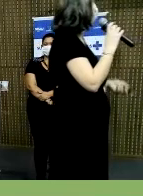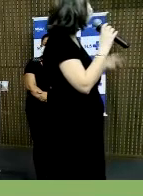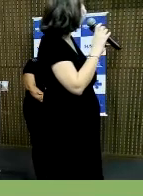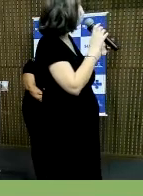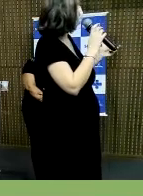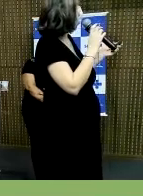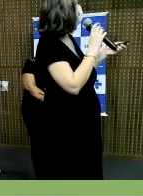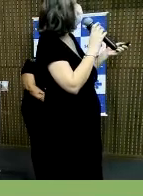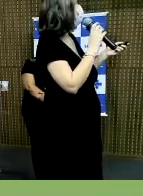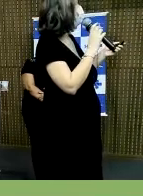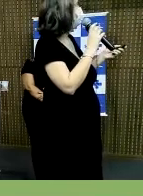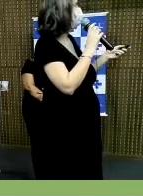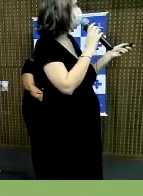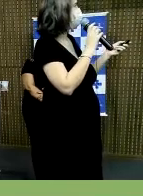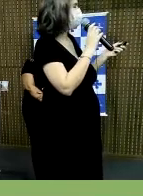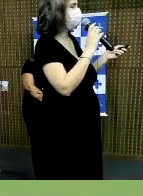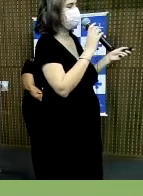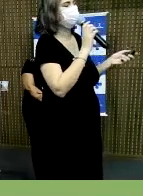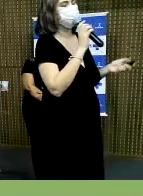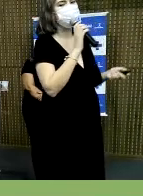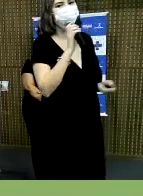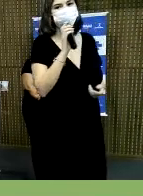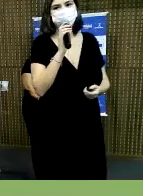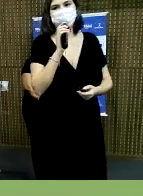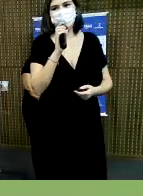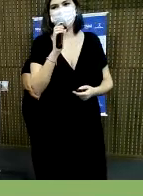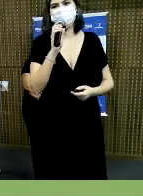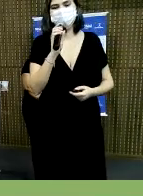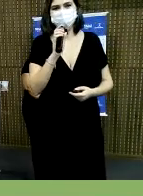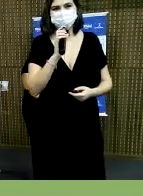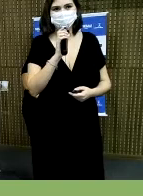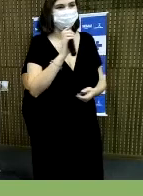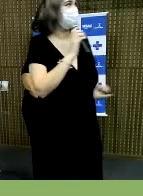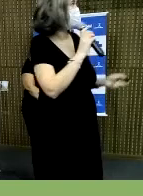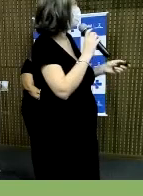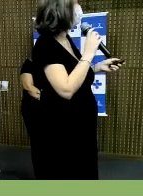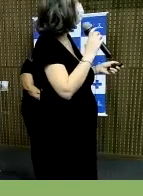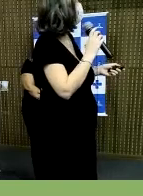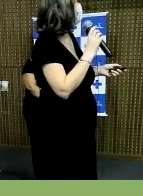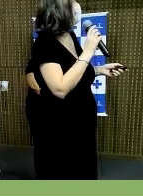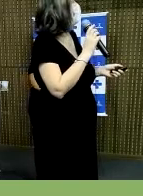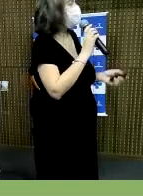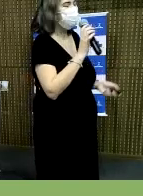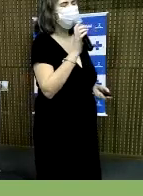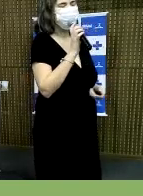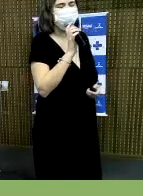população. Número de demanda espontânea muito maior em relação à demanda programada.